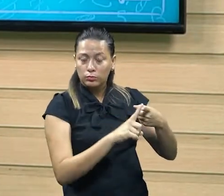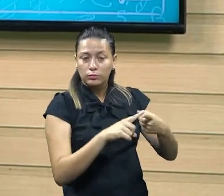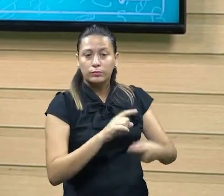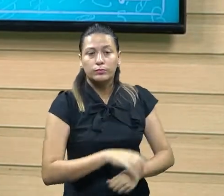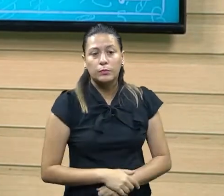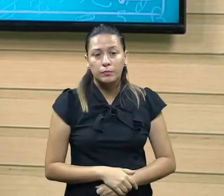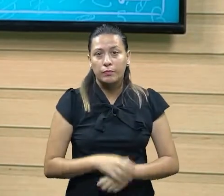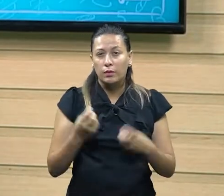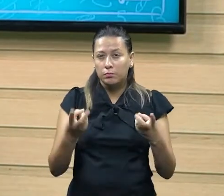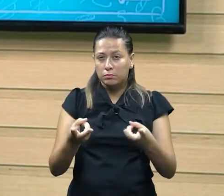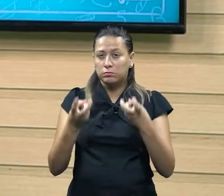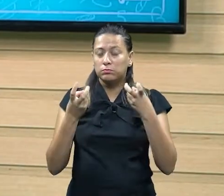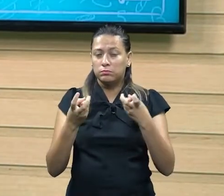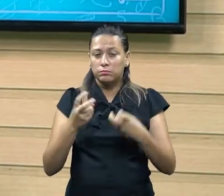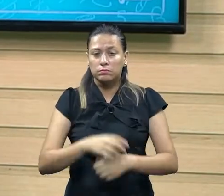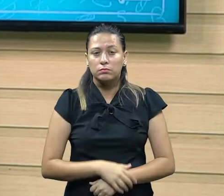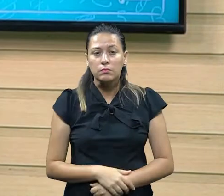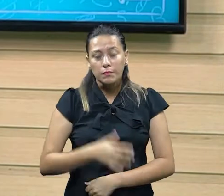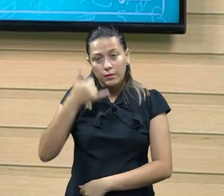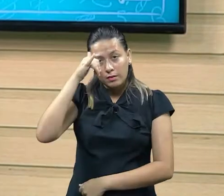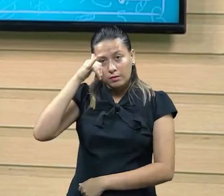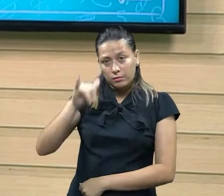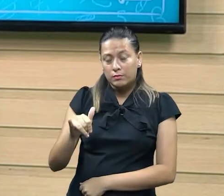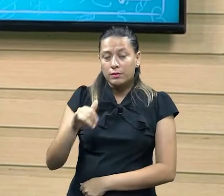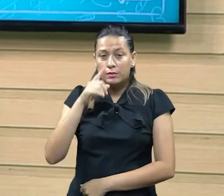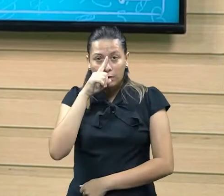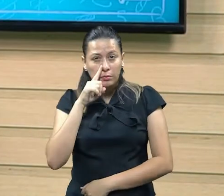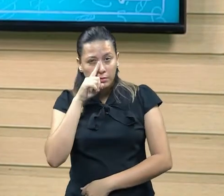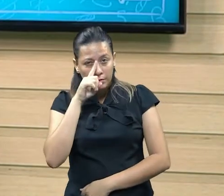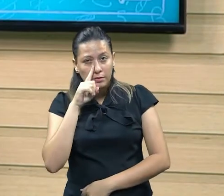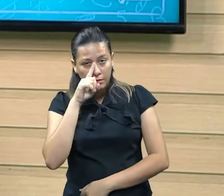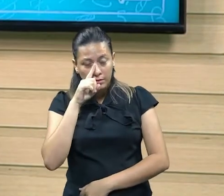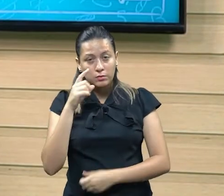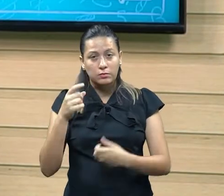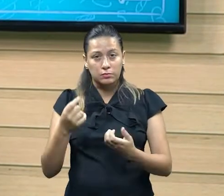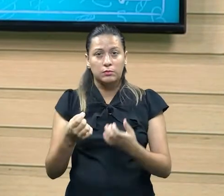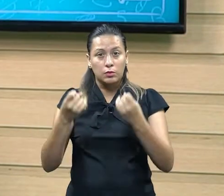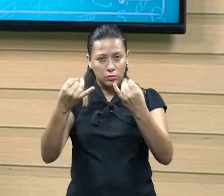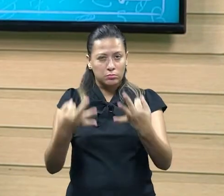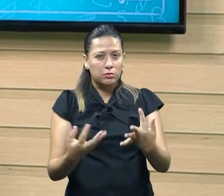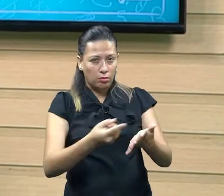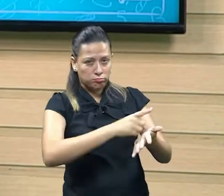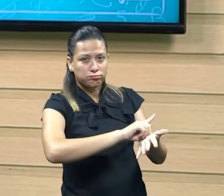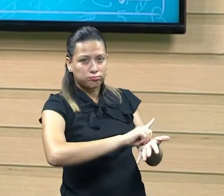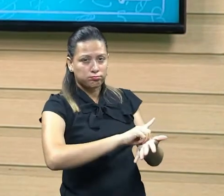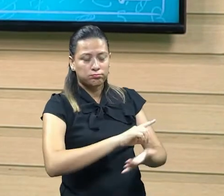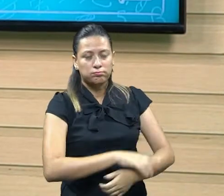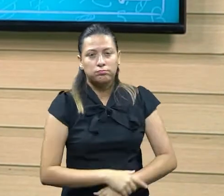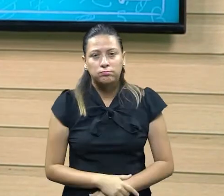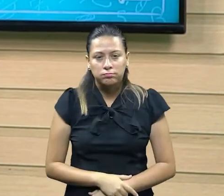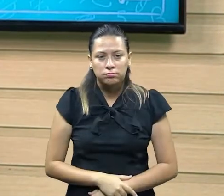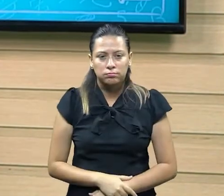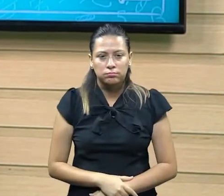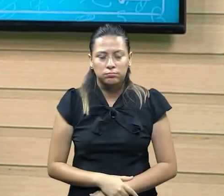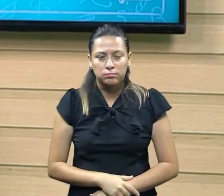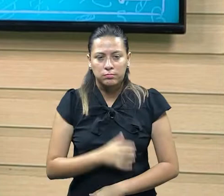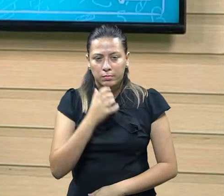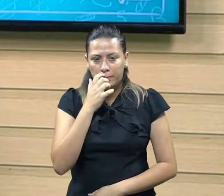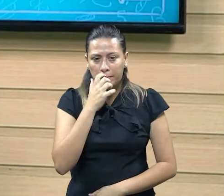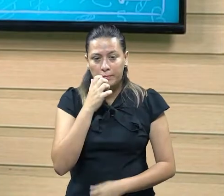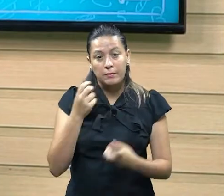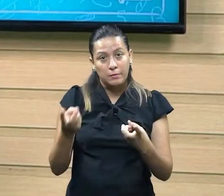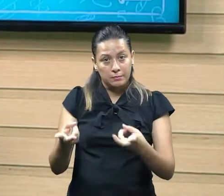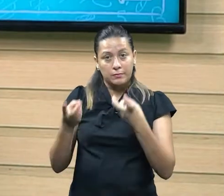vai verificar justamente para prevenir todos aqueles riscos que foram mostrados nos slides anterior. Então, ele